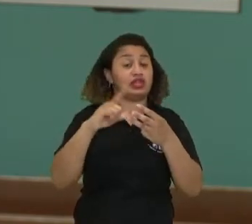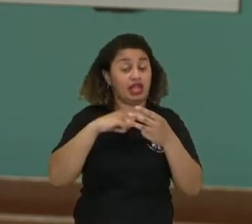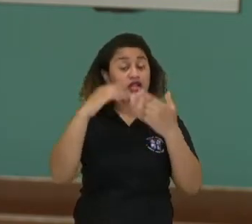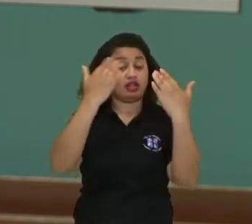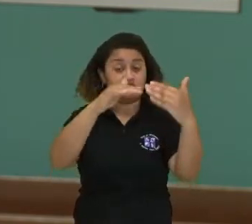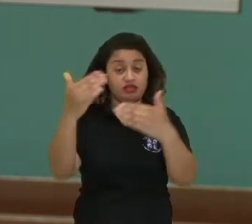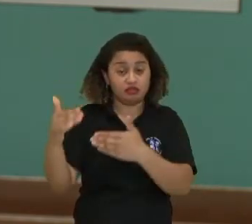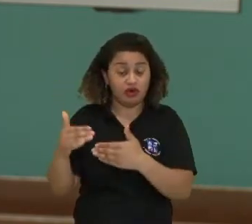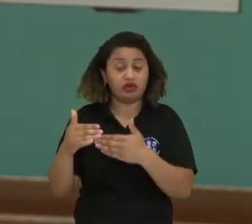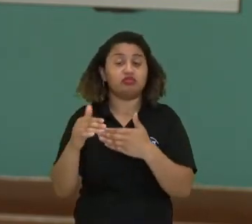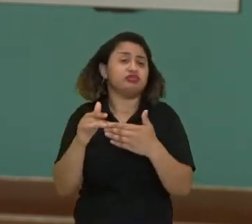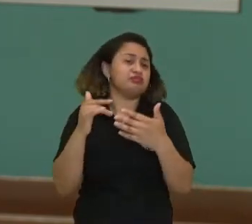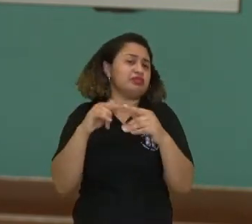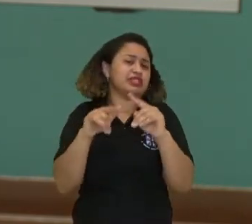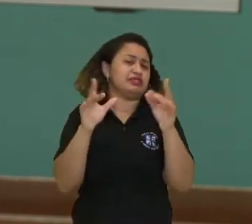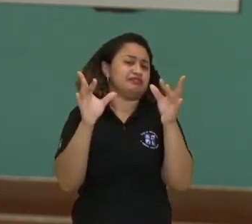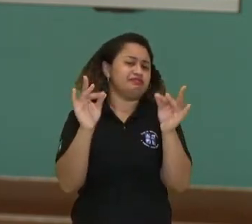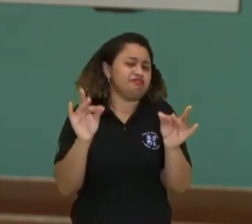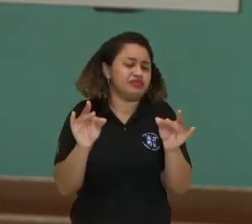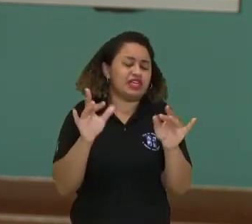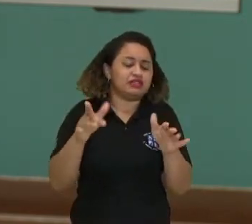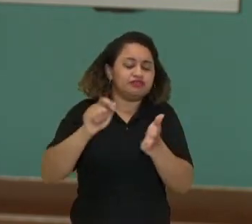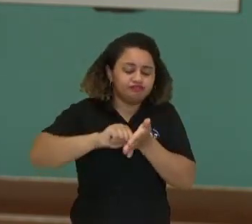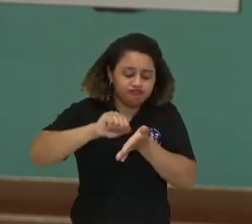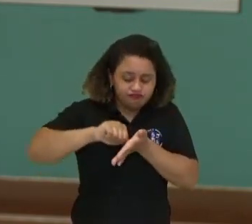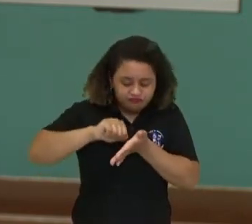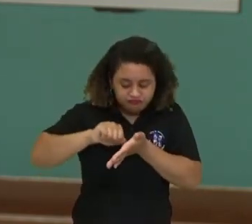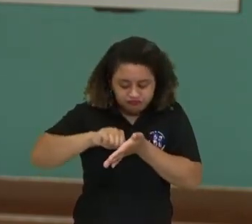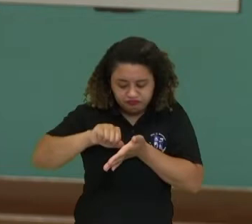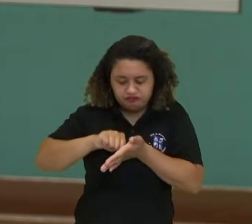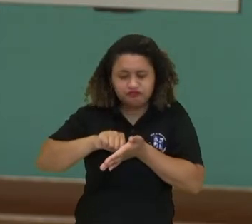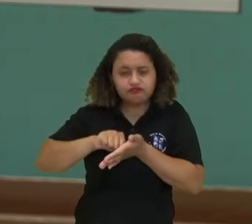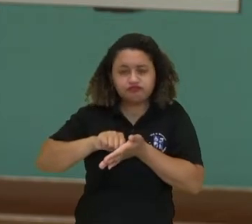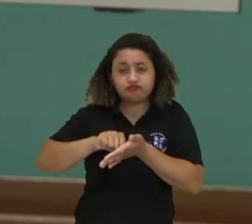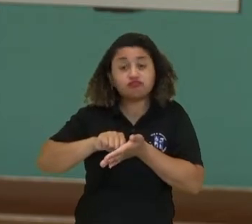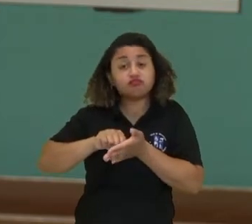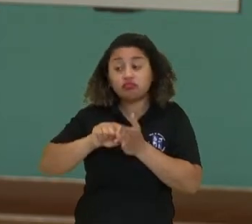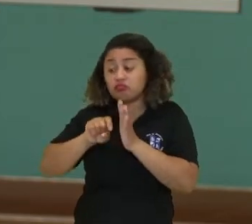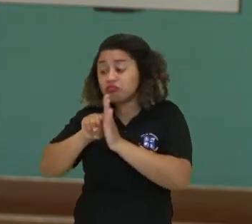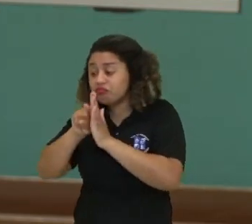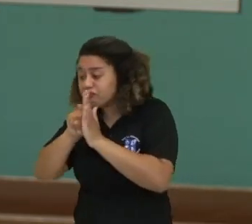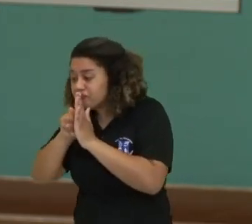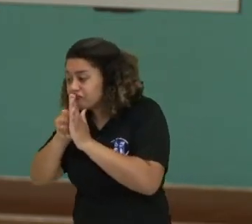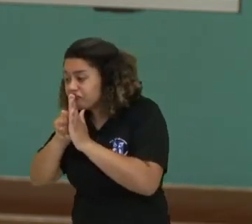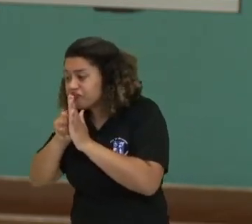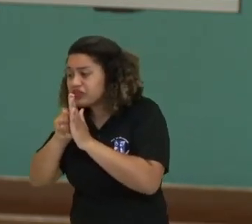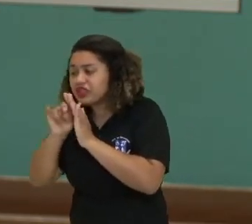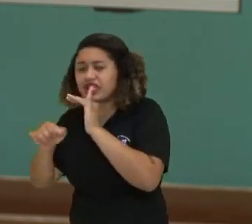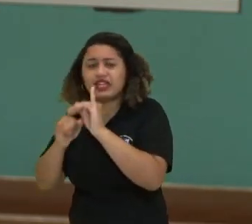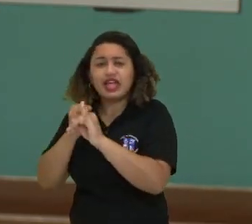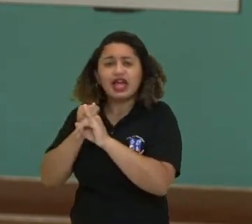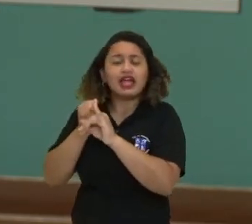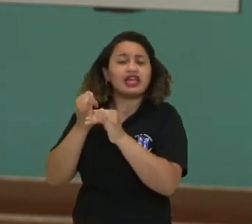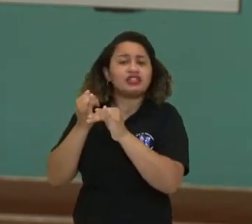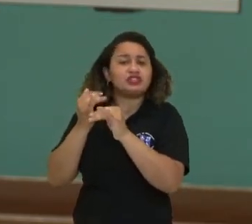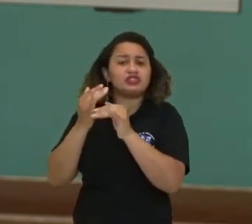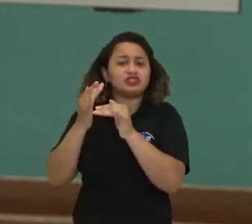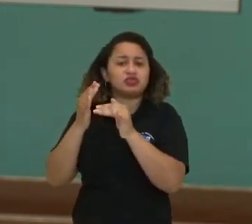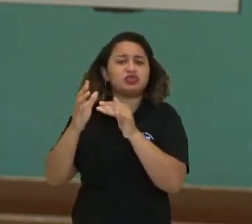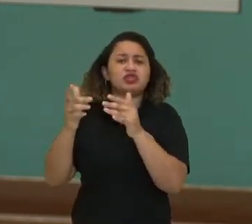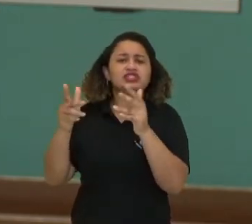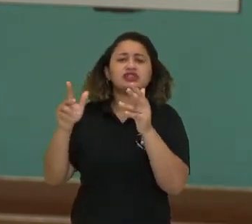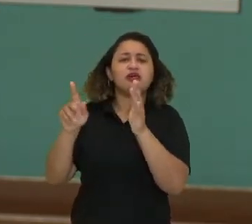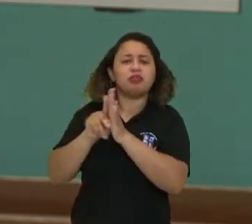detalhes às vezes não têm quando você tá escrevendo e você pode pesquisar numa plataforma é qualquer de